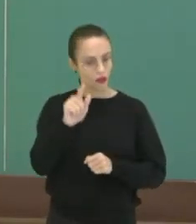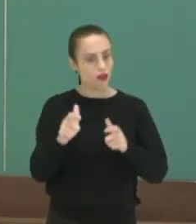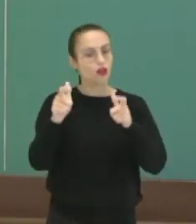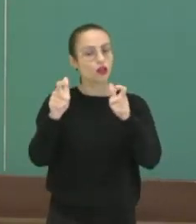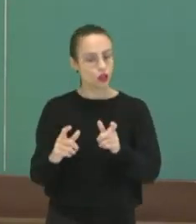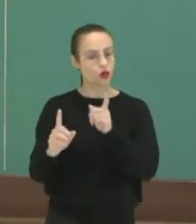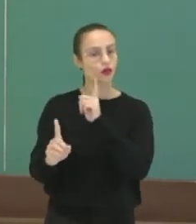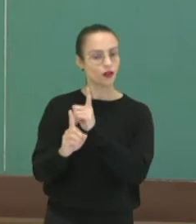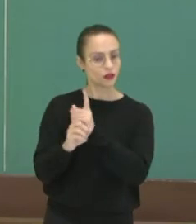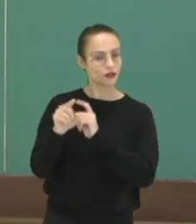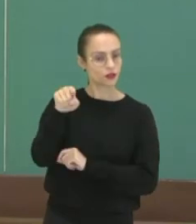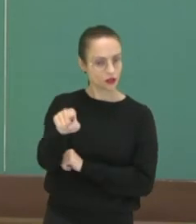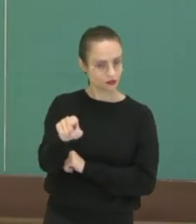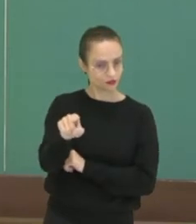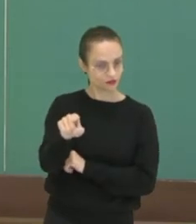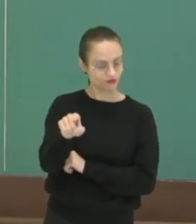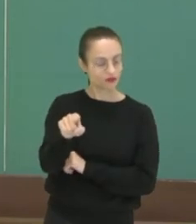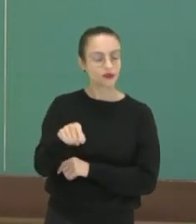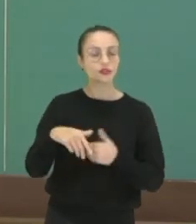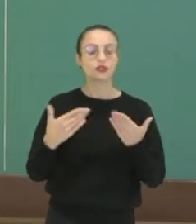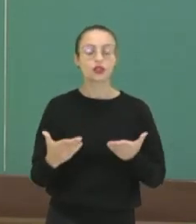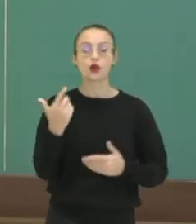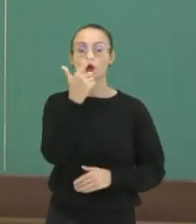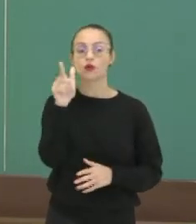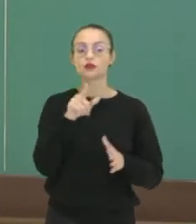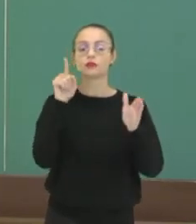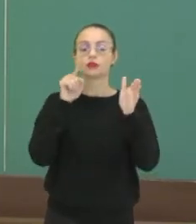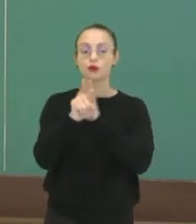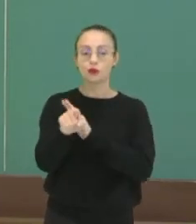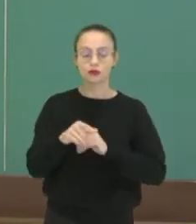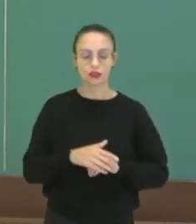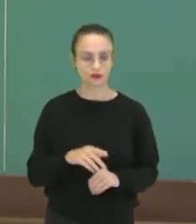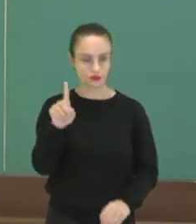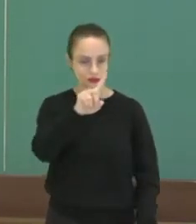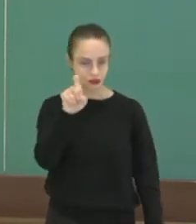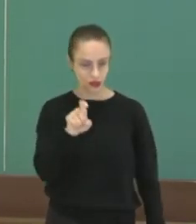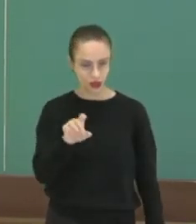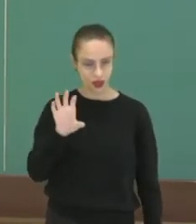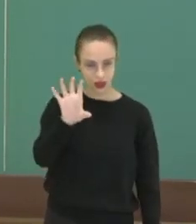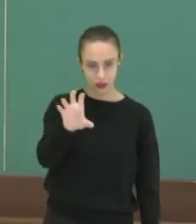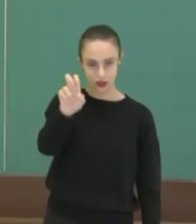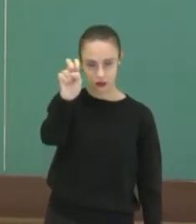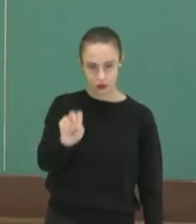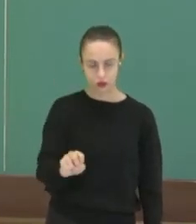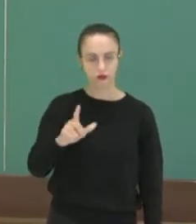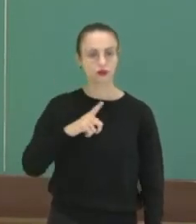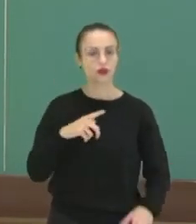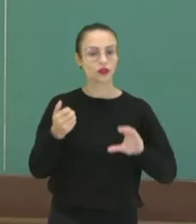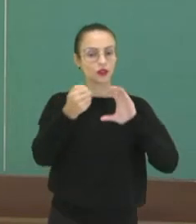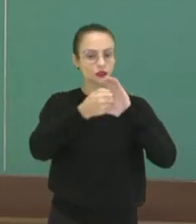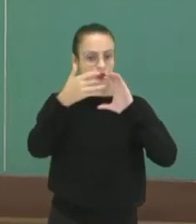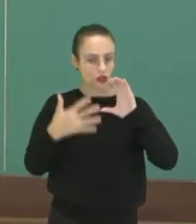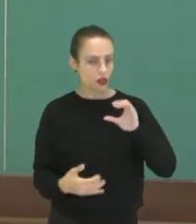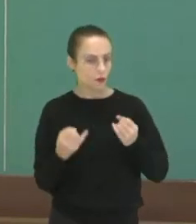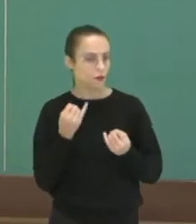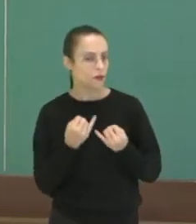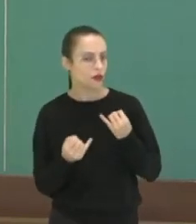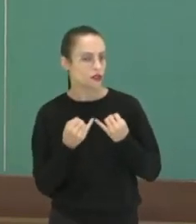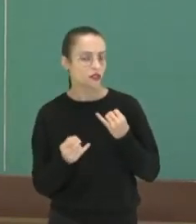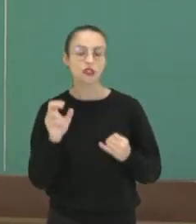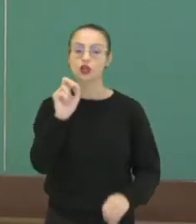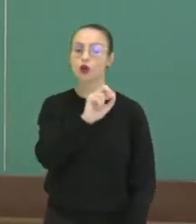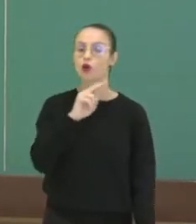localizar geograficamente esta região. E outra perguntinha ali, será que a região sul apresenta características semelhantes